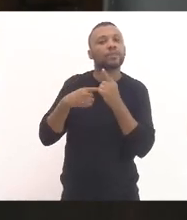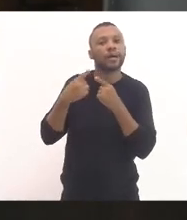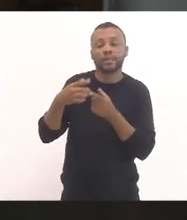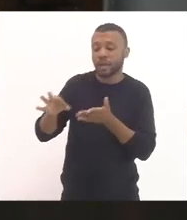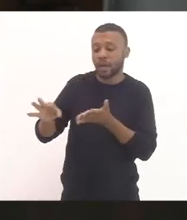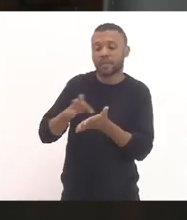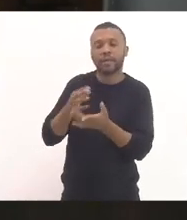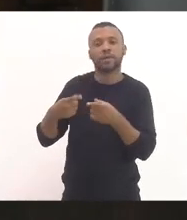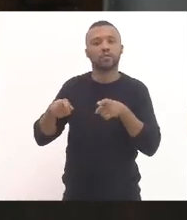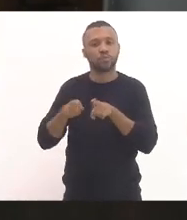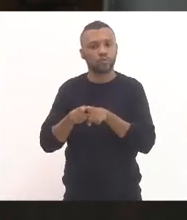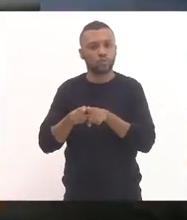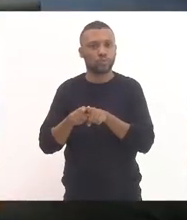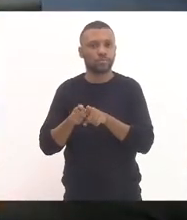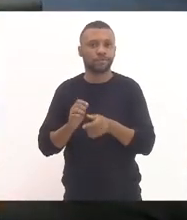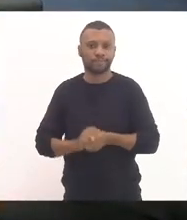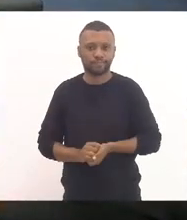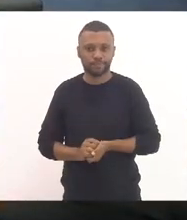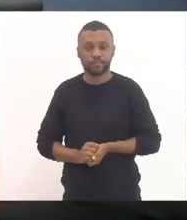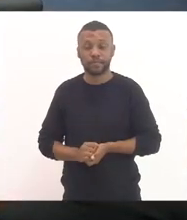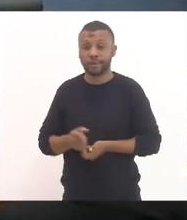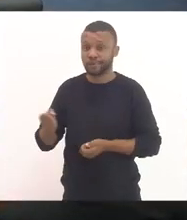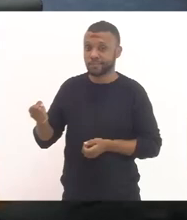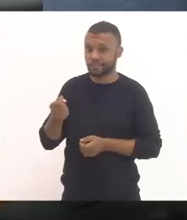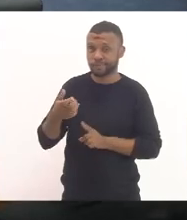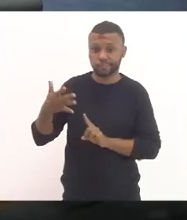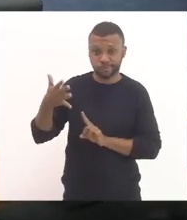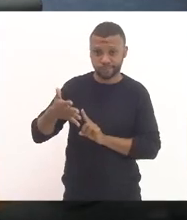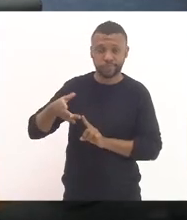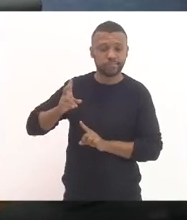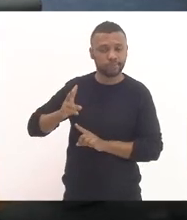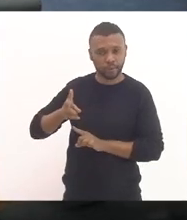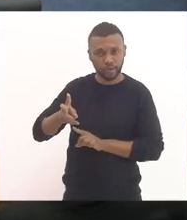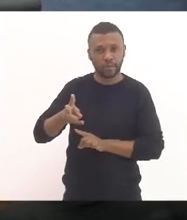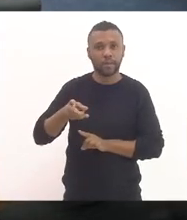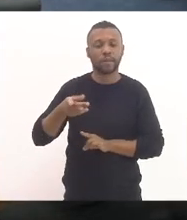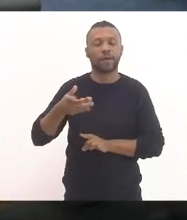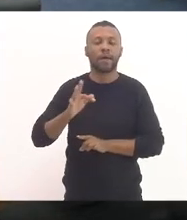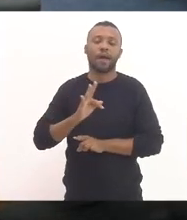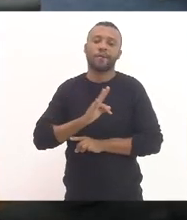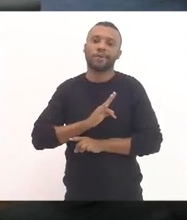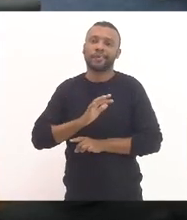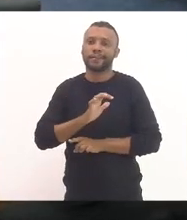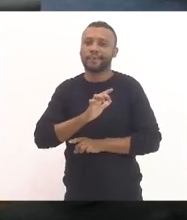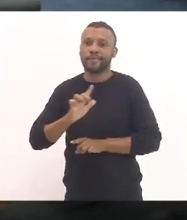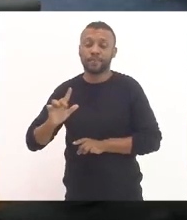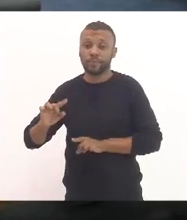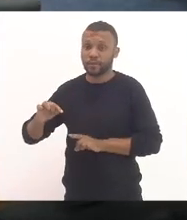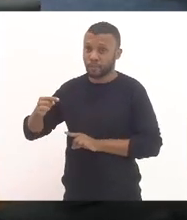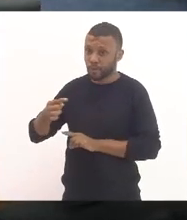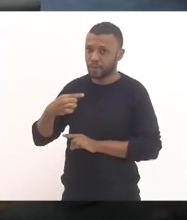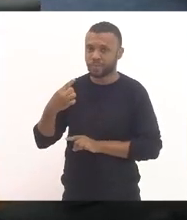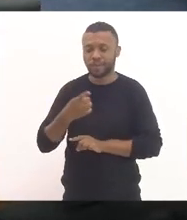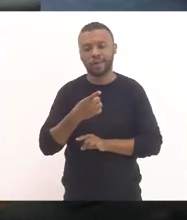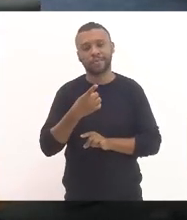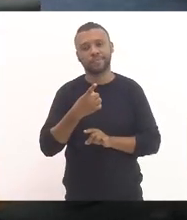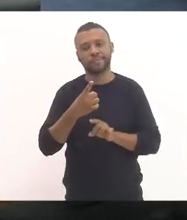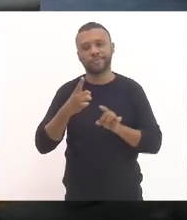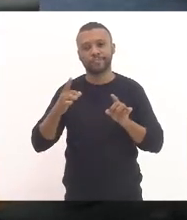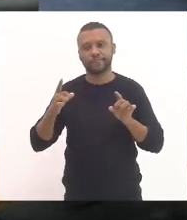comigo perfeito dando seguimento passar a palavra para polícia civil depois de fazemos aqui